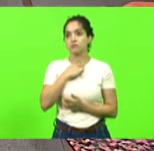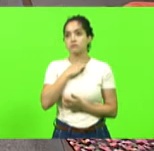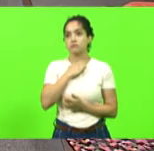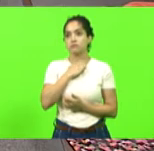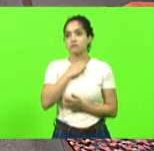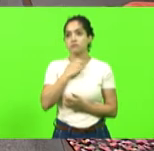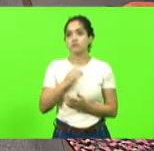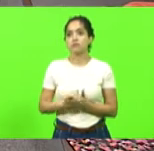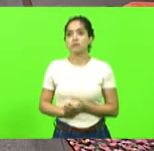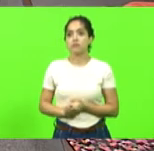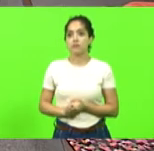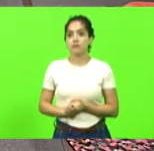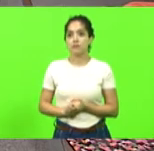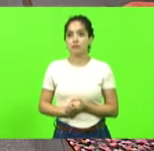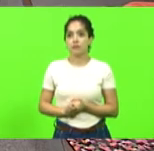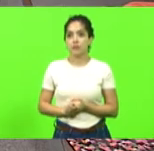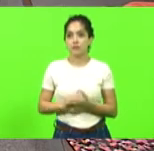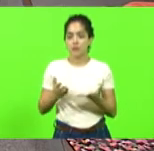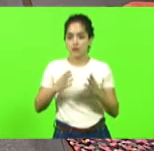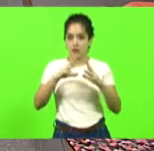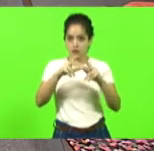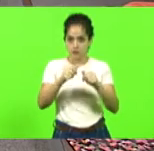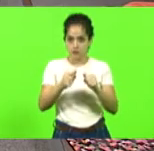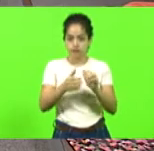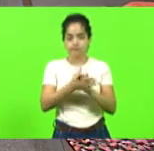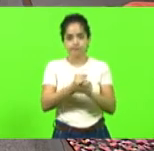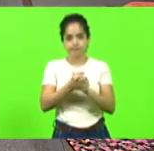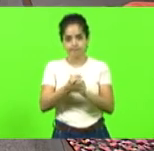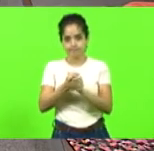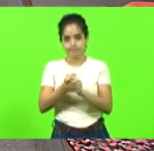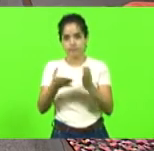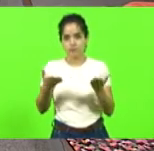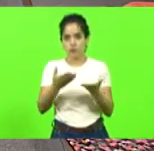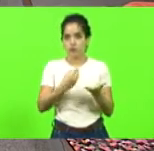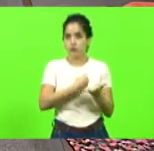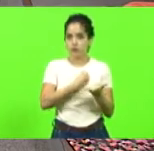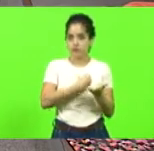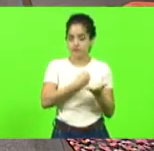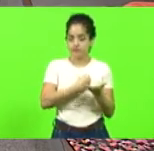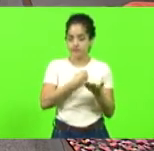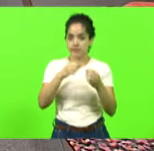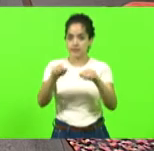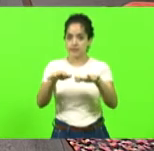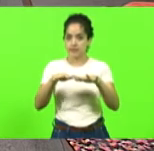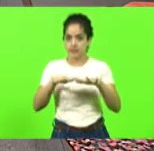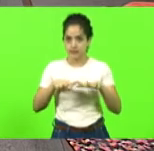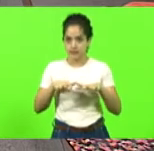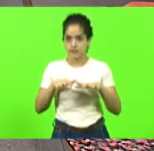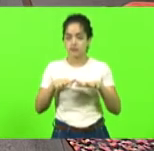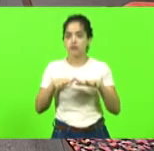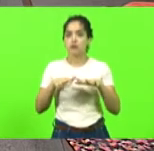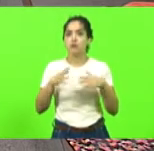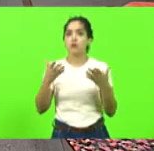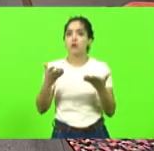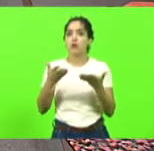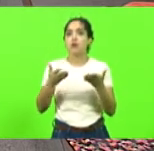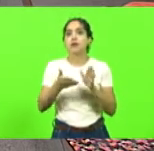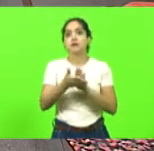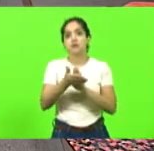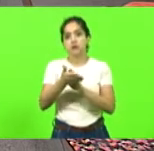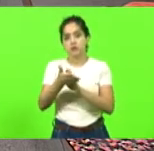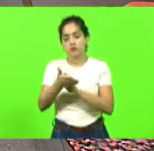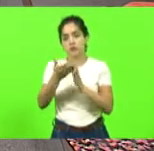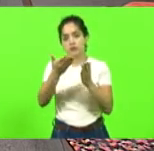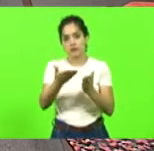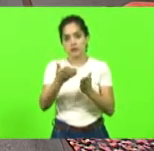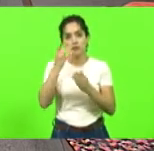Minha saudação a todos e todas presentes neste ato, nesta sessão solene. Saudar aqui a deputada Luciane